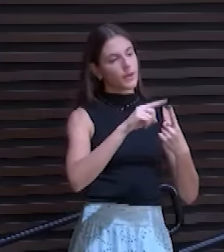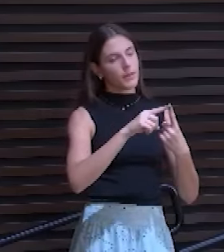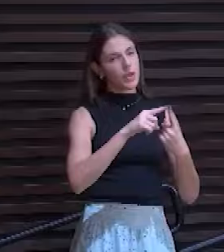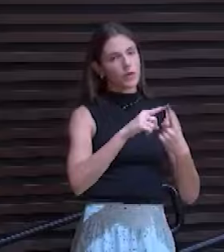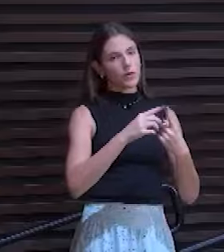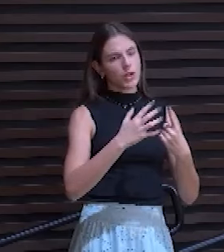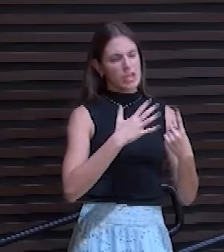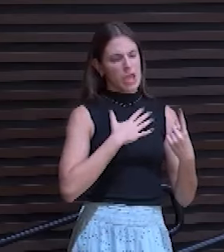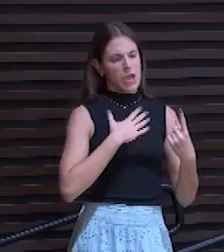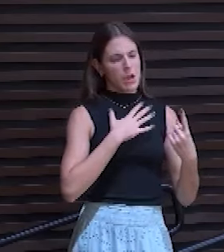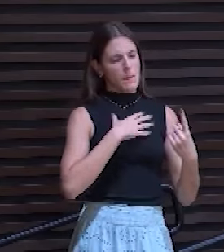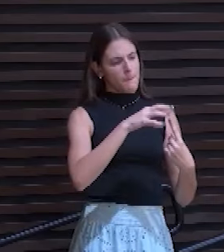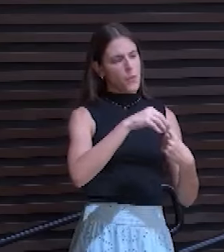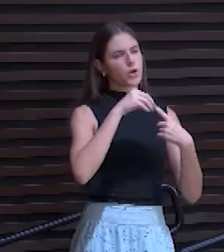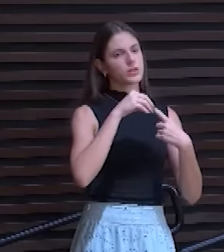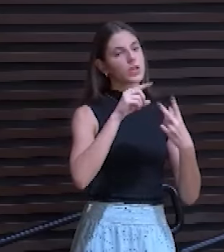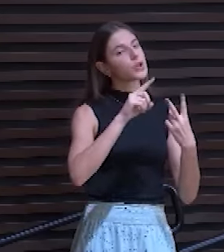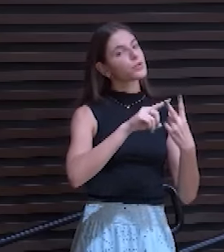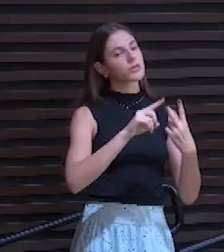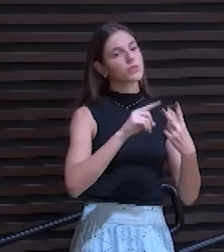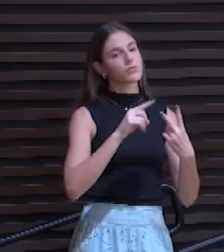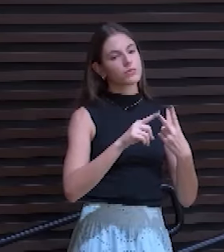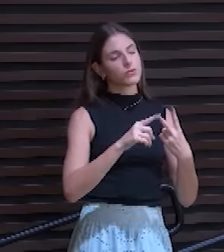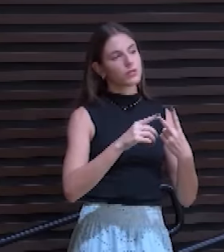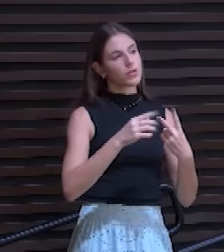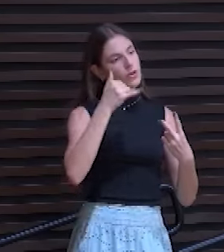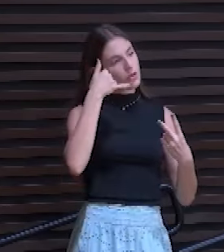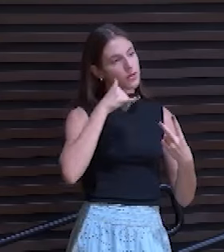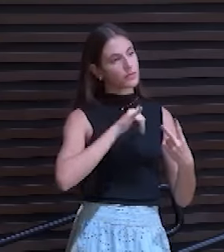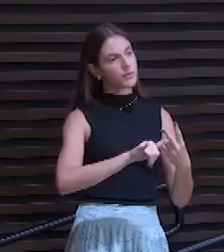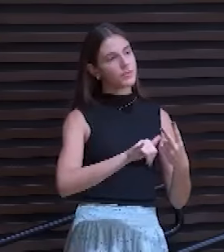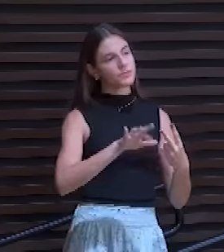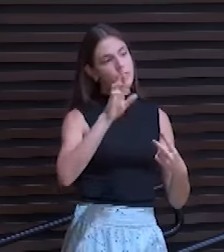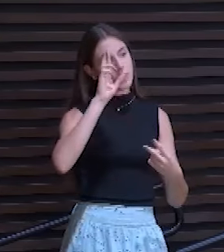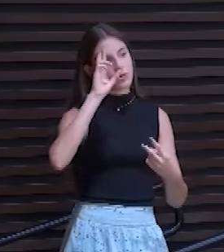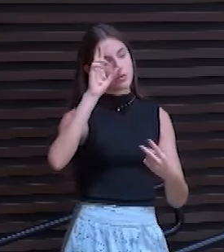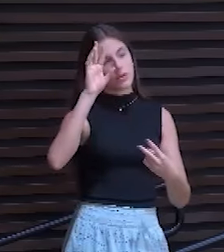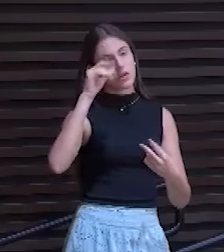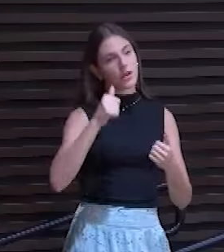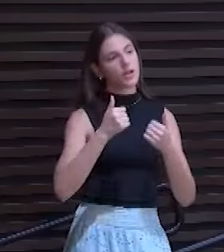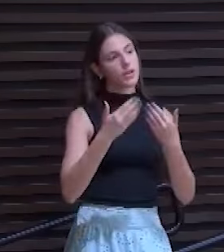A gente vê a consciência. O Senhor deu e o Senhor tomou.